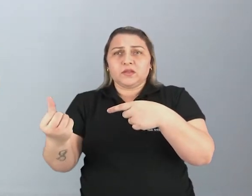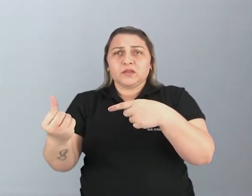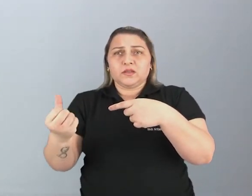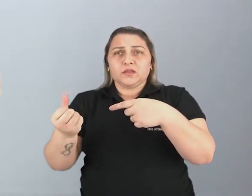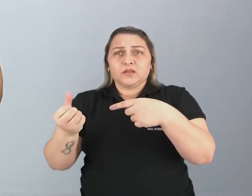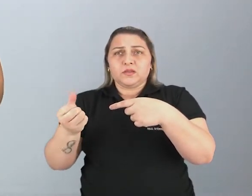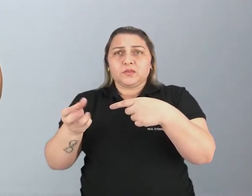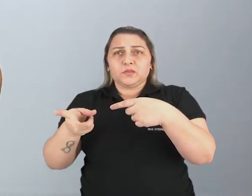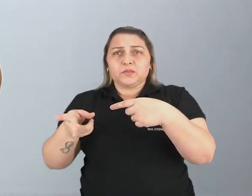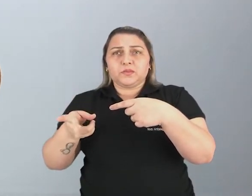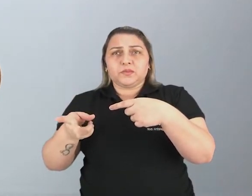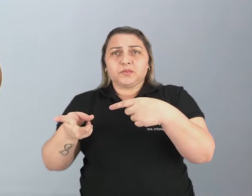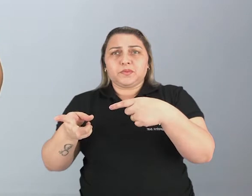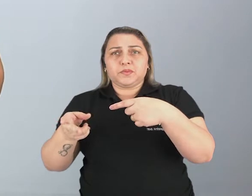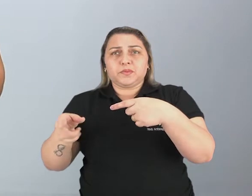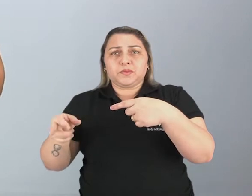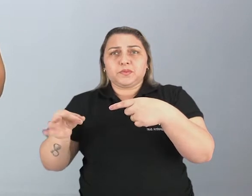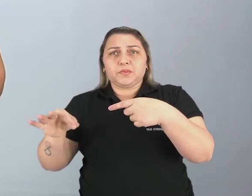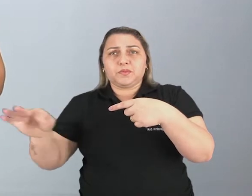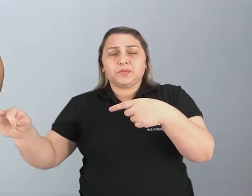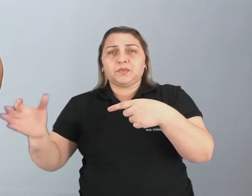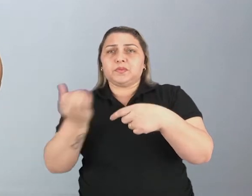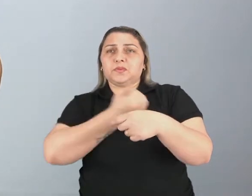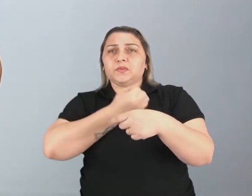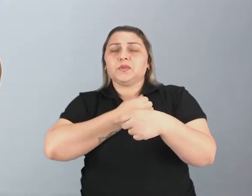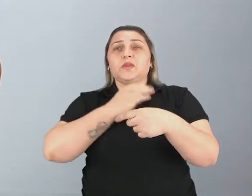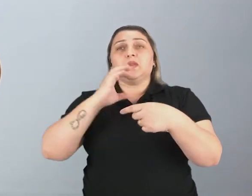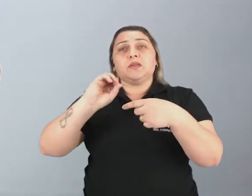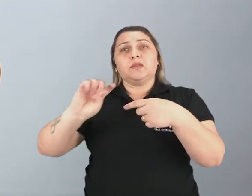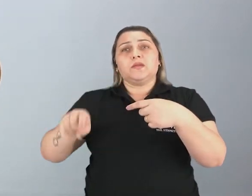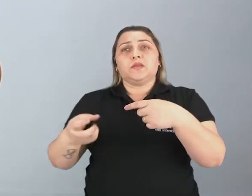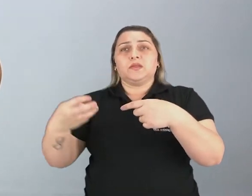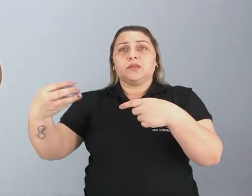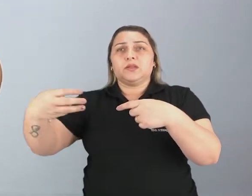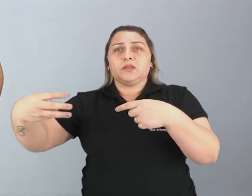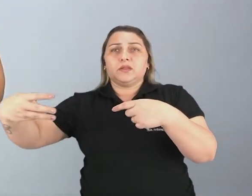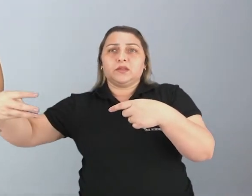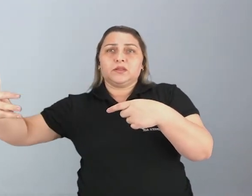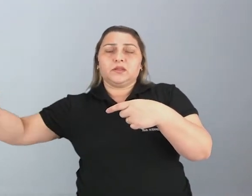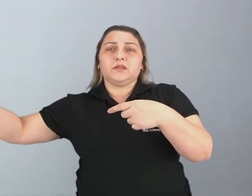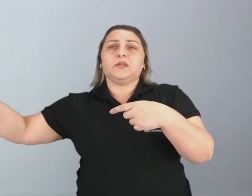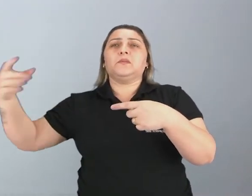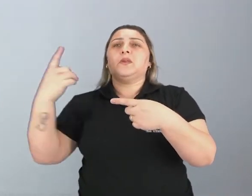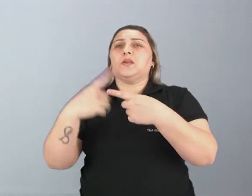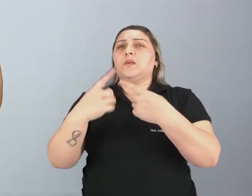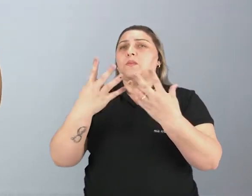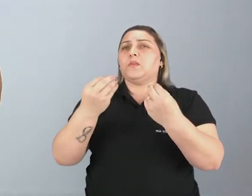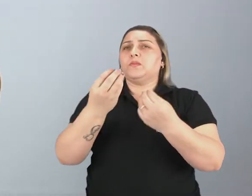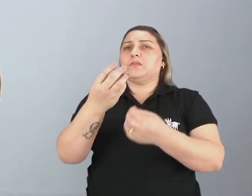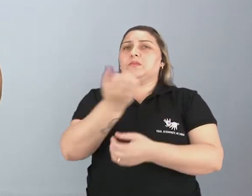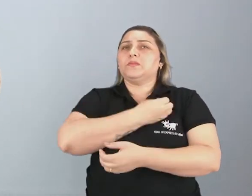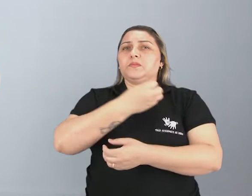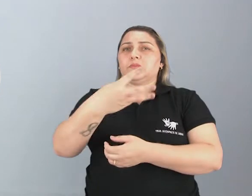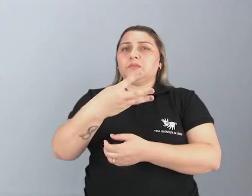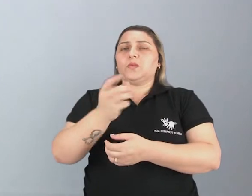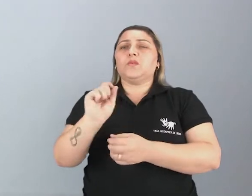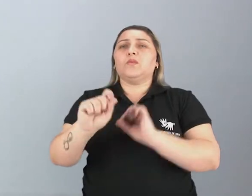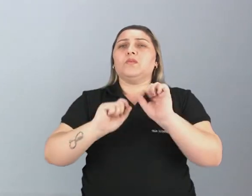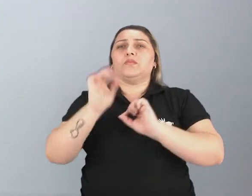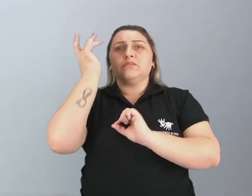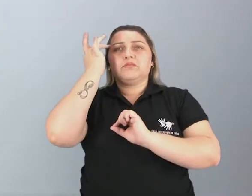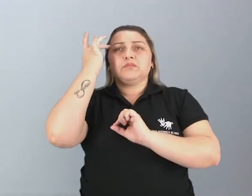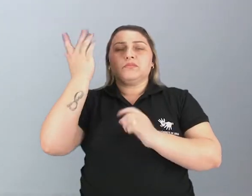0,16 e vai um monte de outros números? Ou será o 0,33333 porque tem um monte de 3? O que vocês